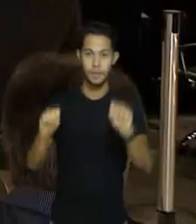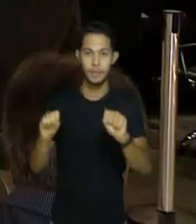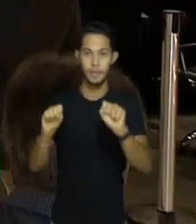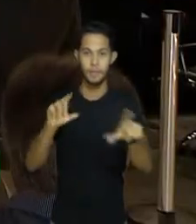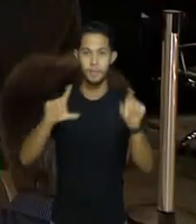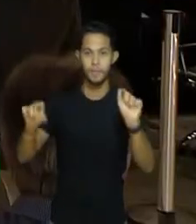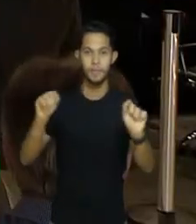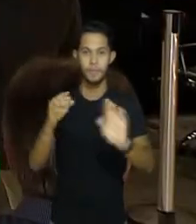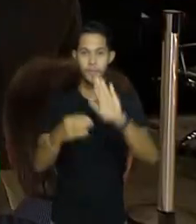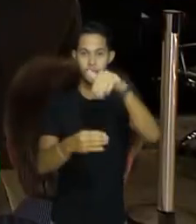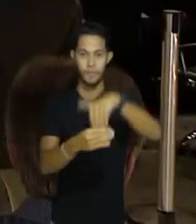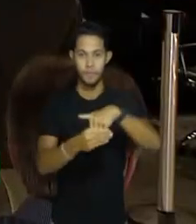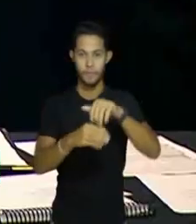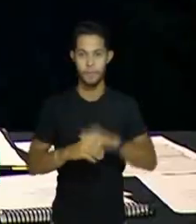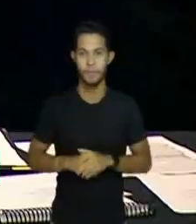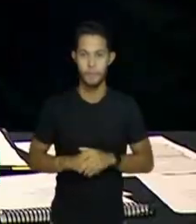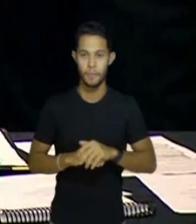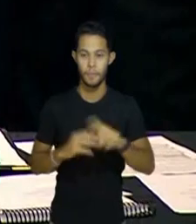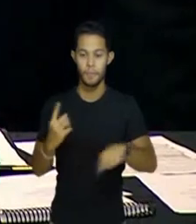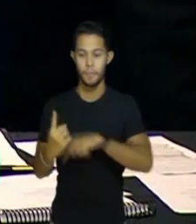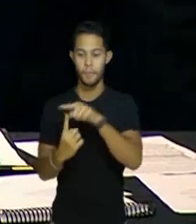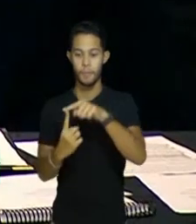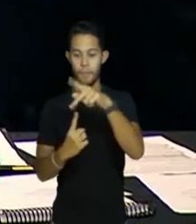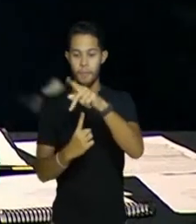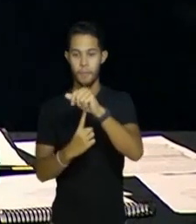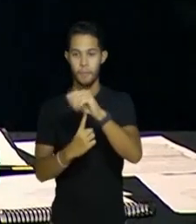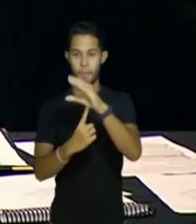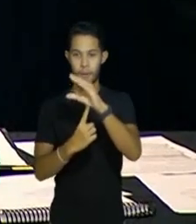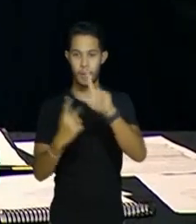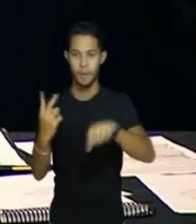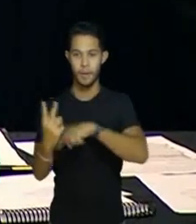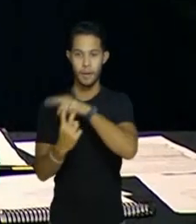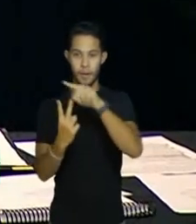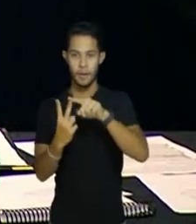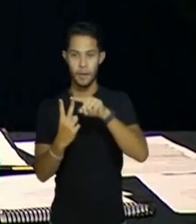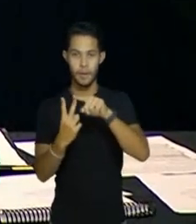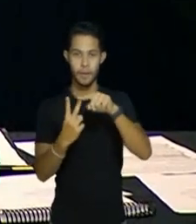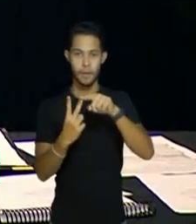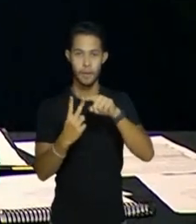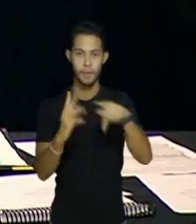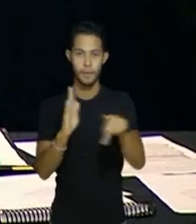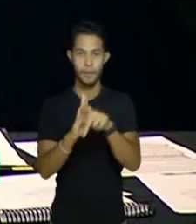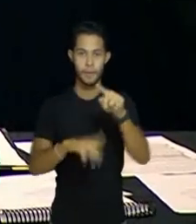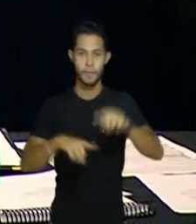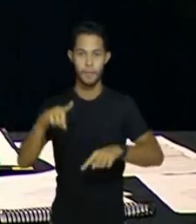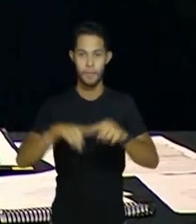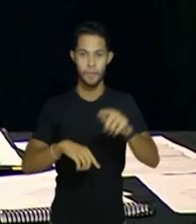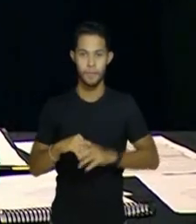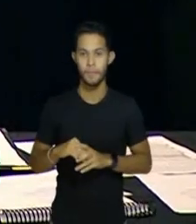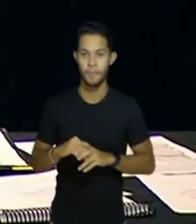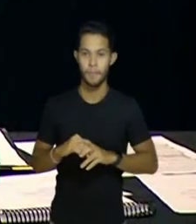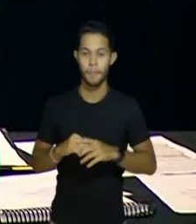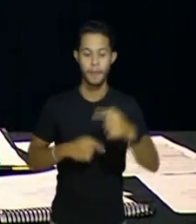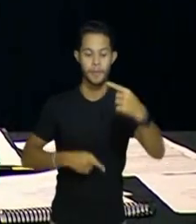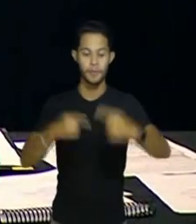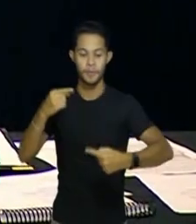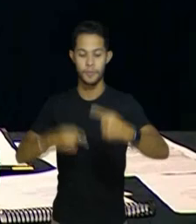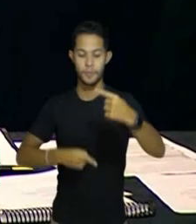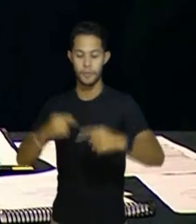turno da PEC e na sequência a gente faz a votação da redação final das matérias. Discussão e votação em segundo turno da proposta